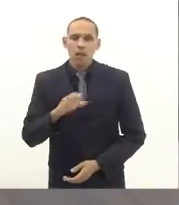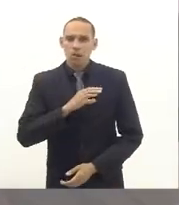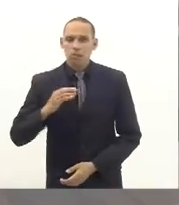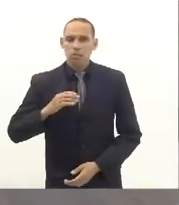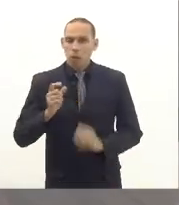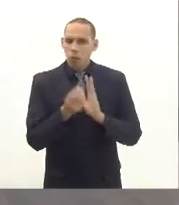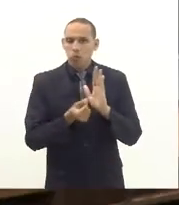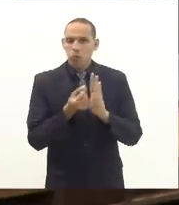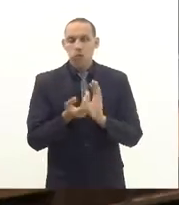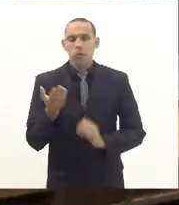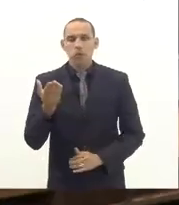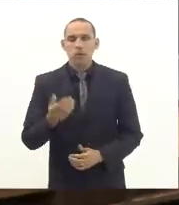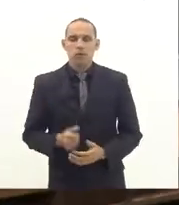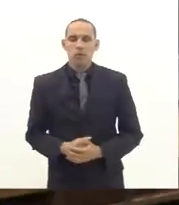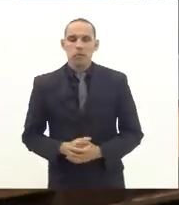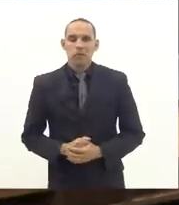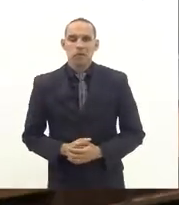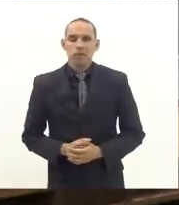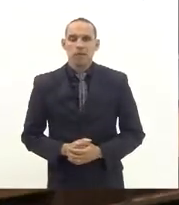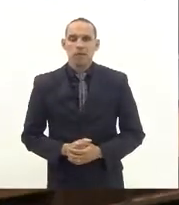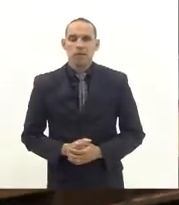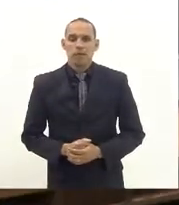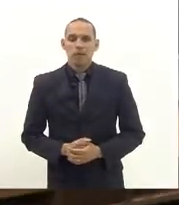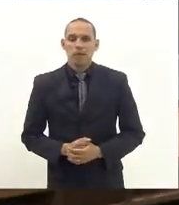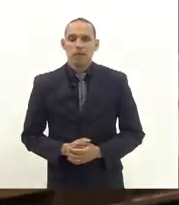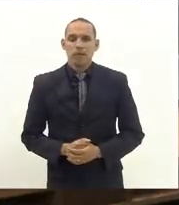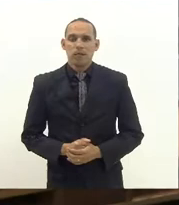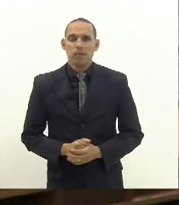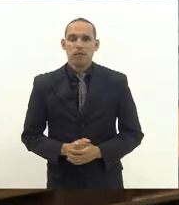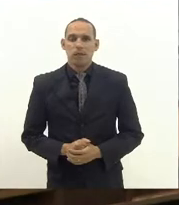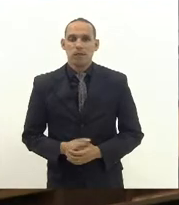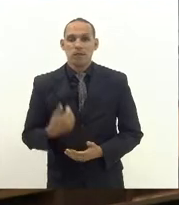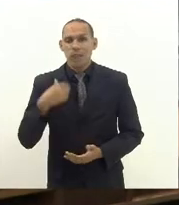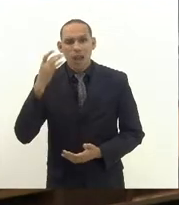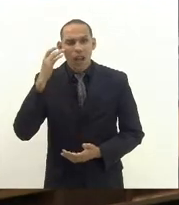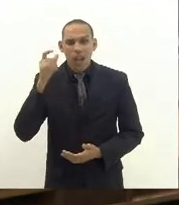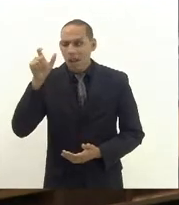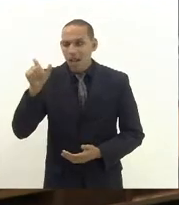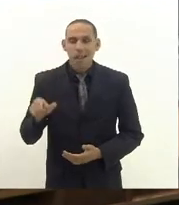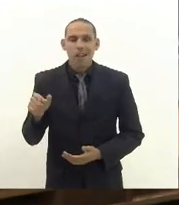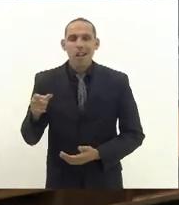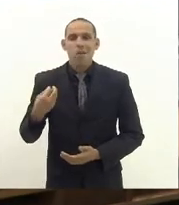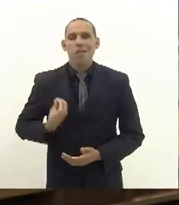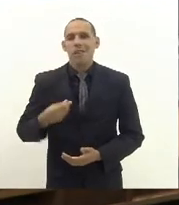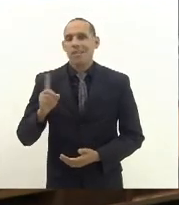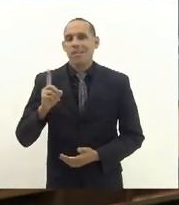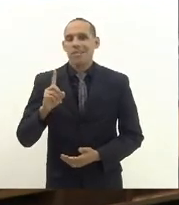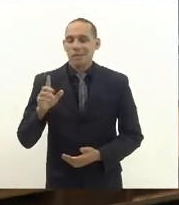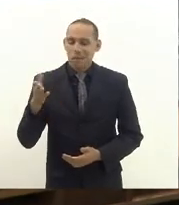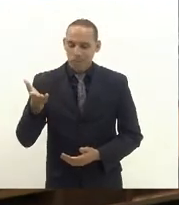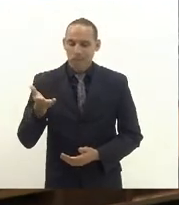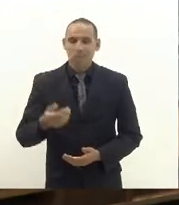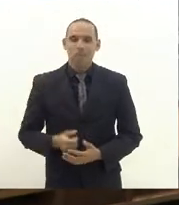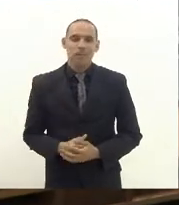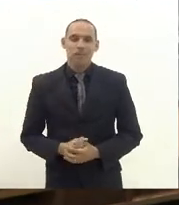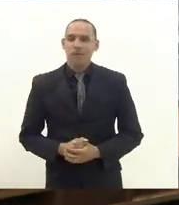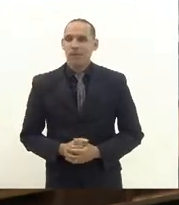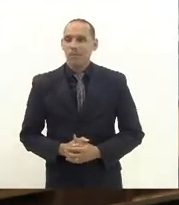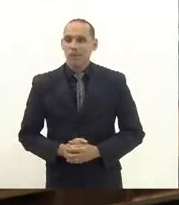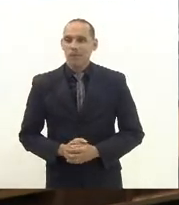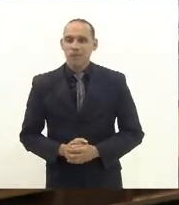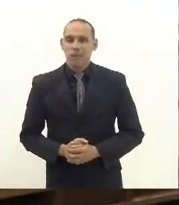orçamento E aí eu pensei que ele estivesse fora de área mas tá dizendo aqui ó